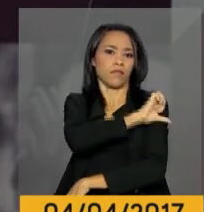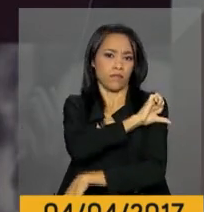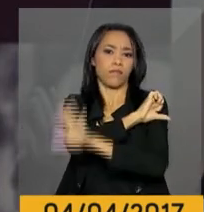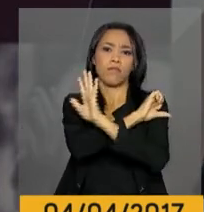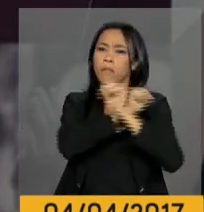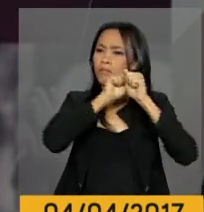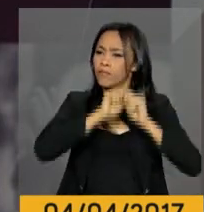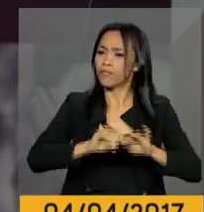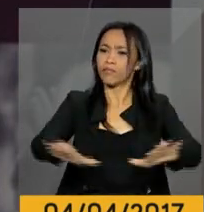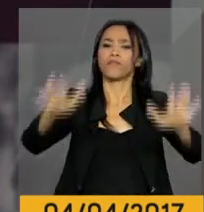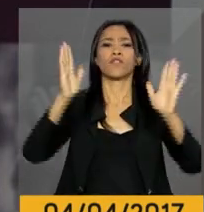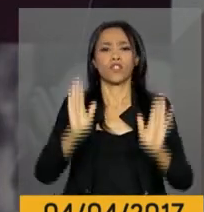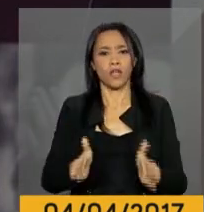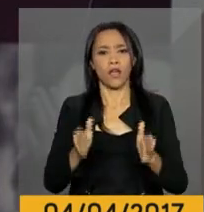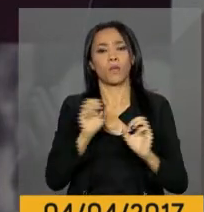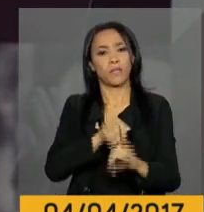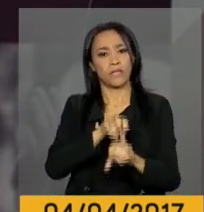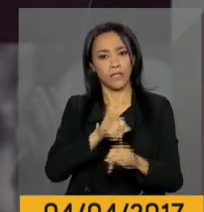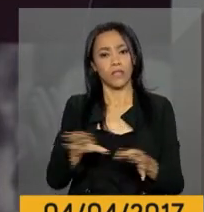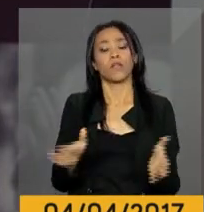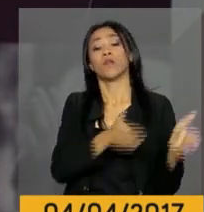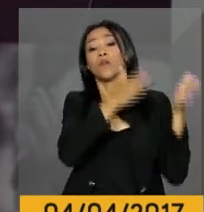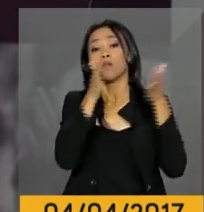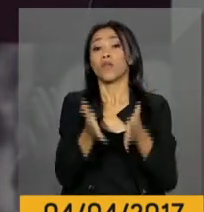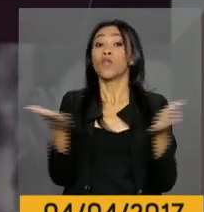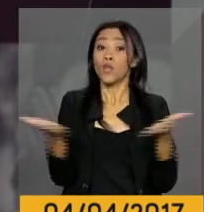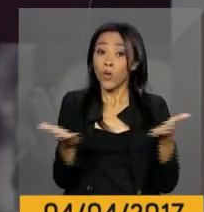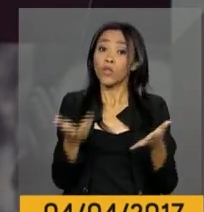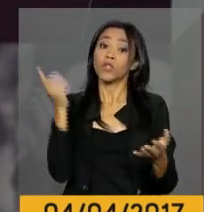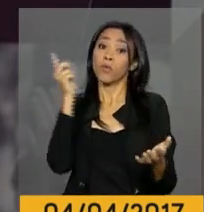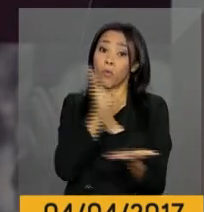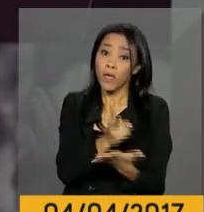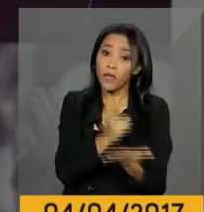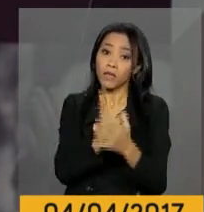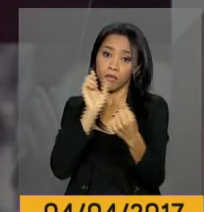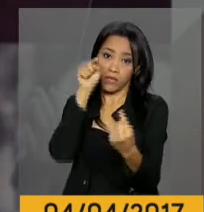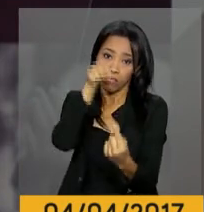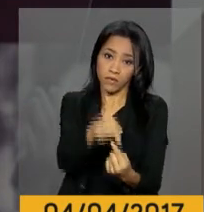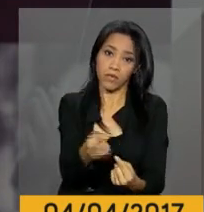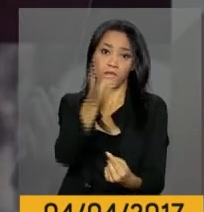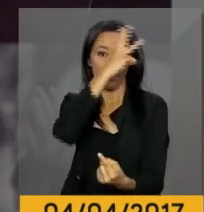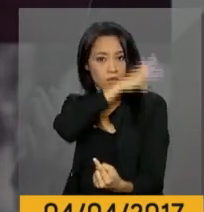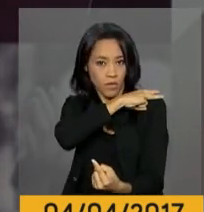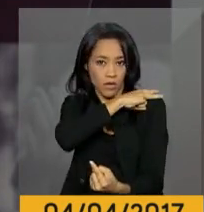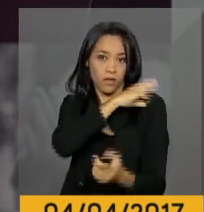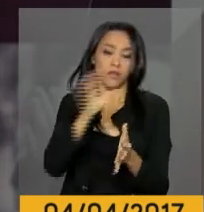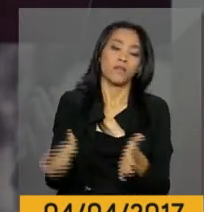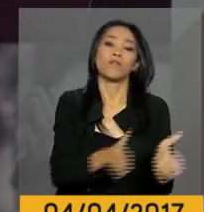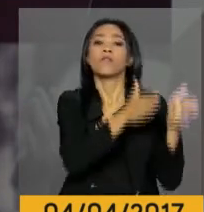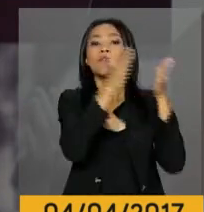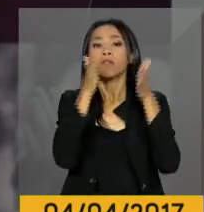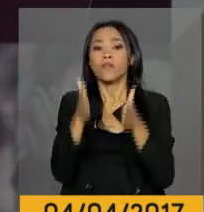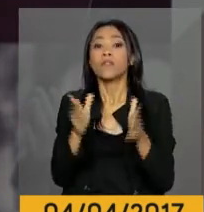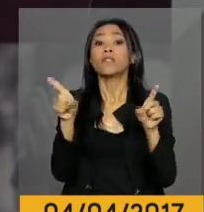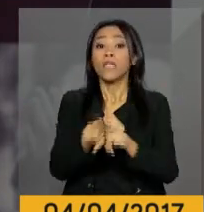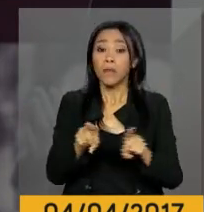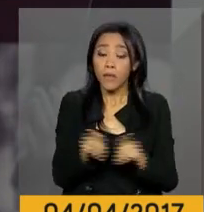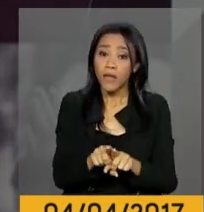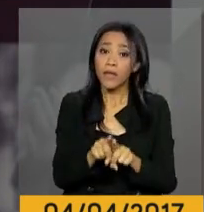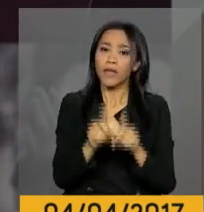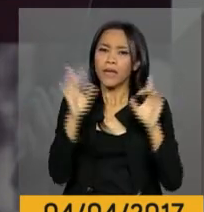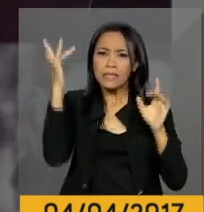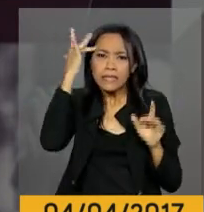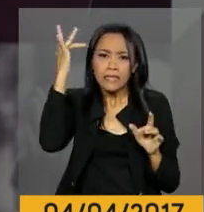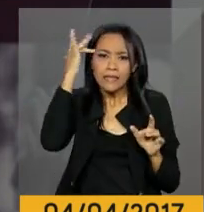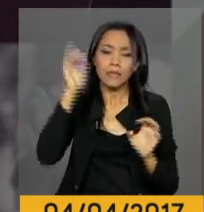Hoje, estamos perseguindo o mesmo objetivo no ensino médio e continuamos empenhados em aumentar sua